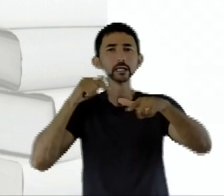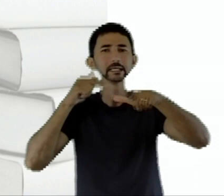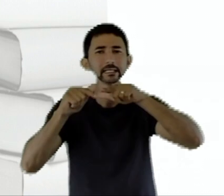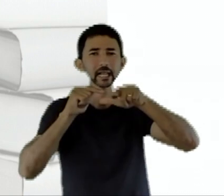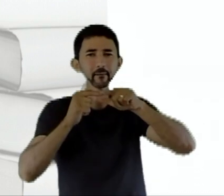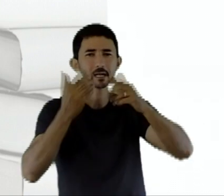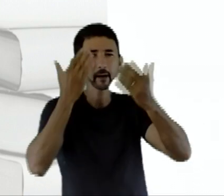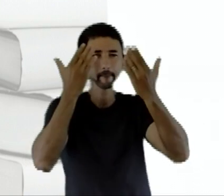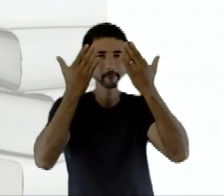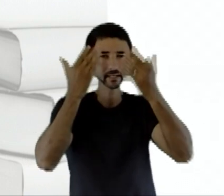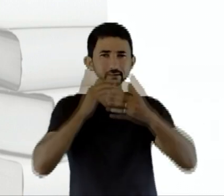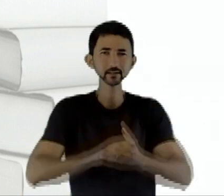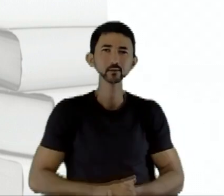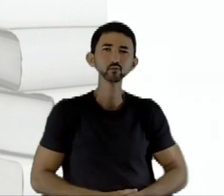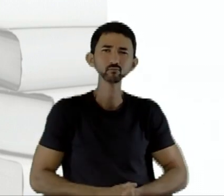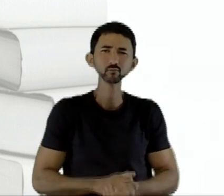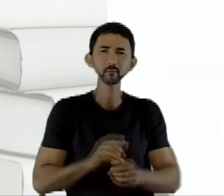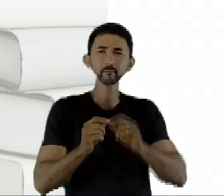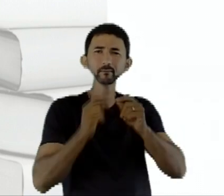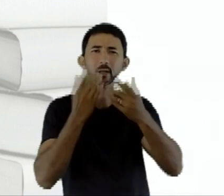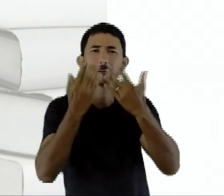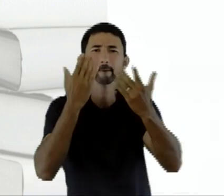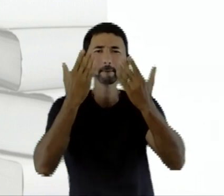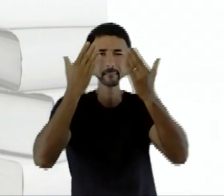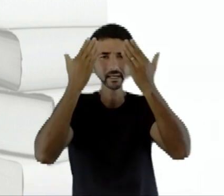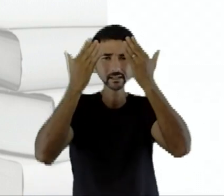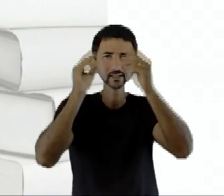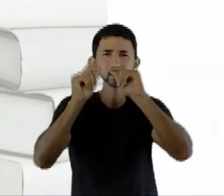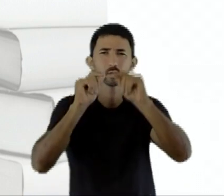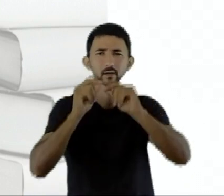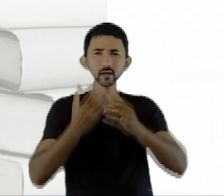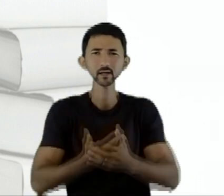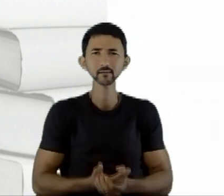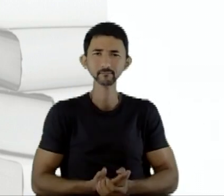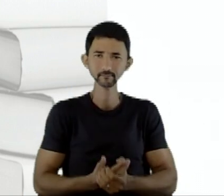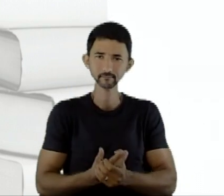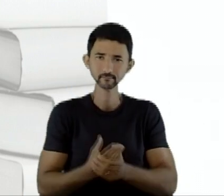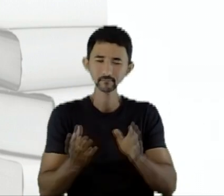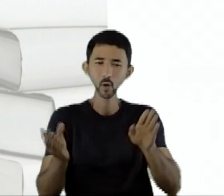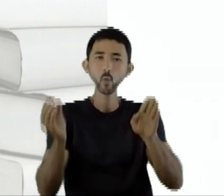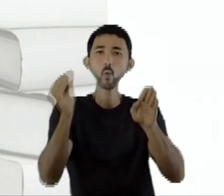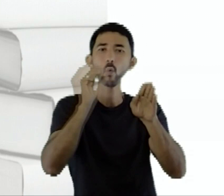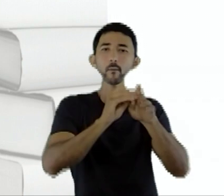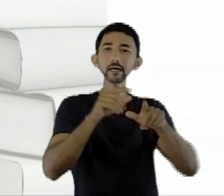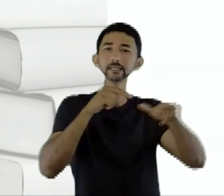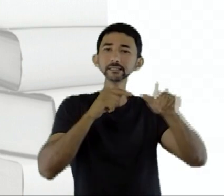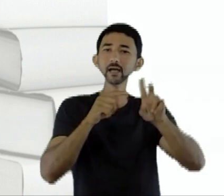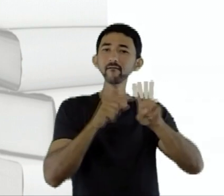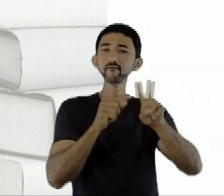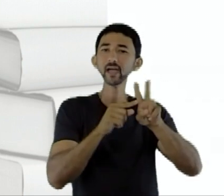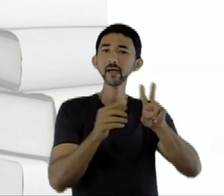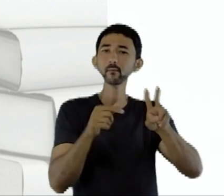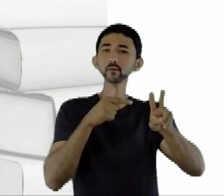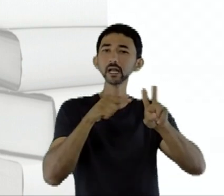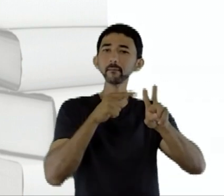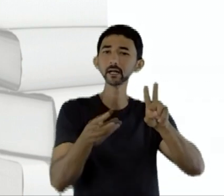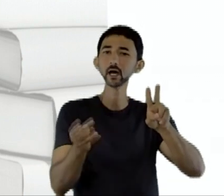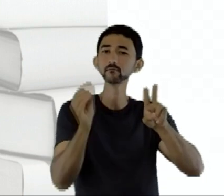o psíquico, ou seja, o psíquico passa a ser complemento do verbo